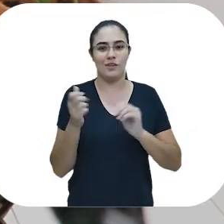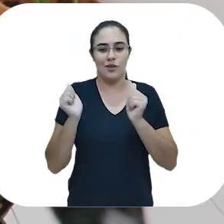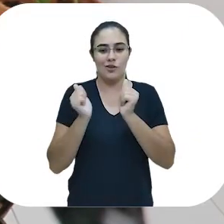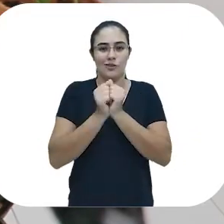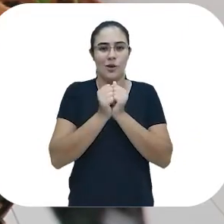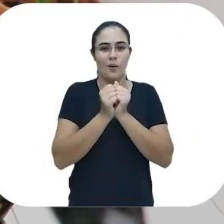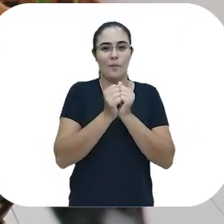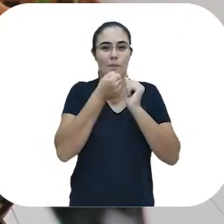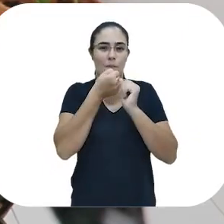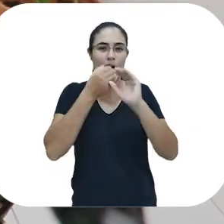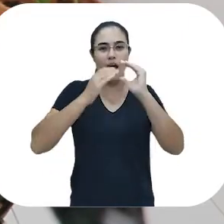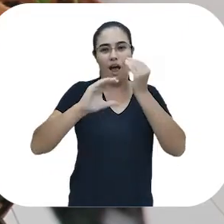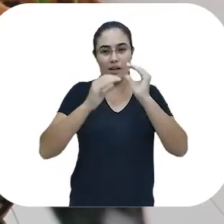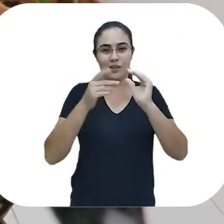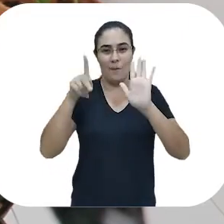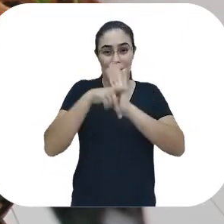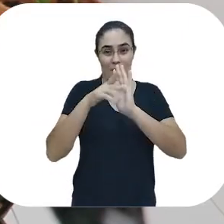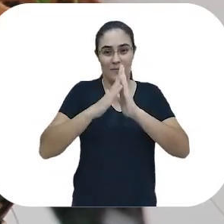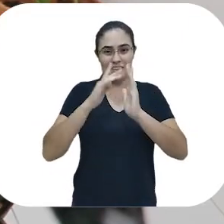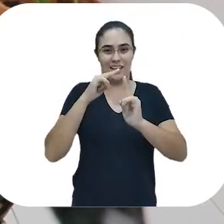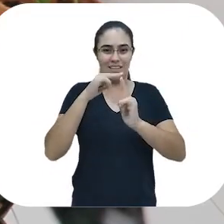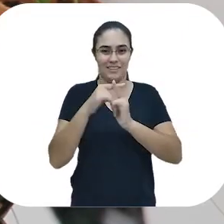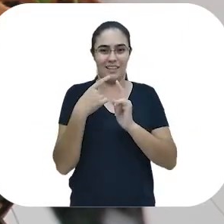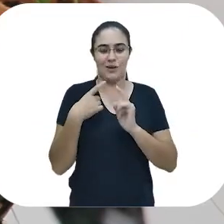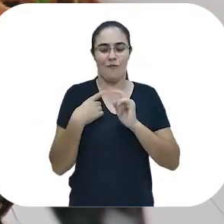que elas deixassem que eu cantasse, nem que